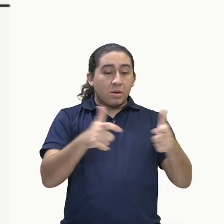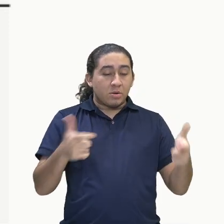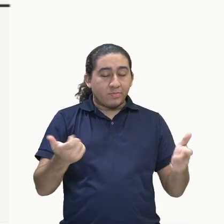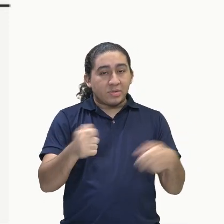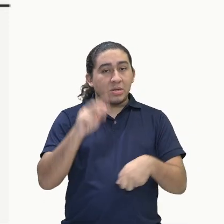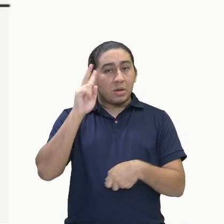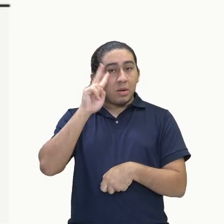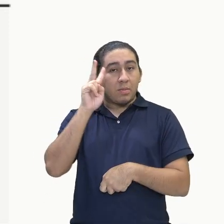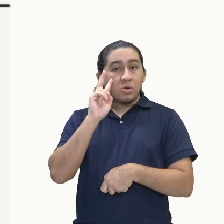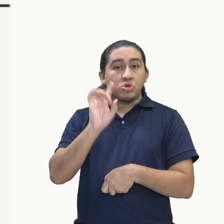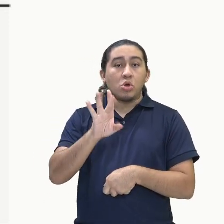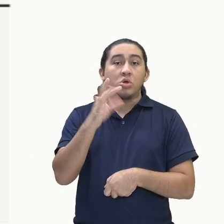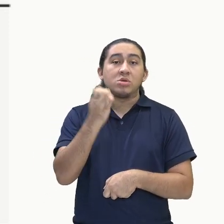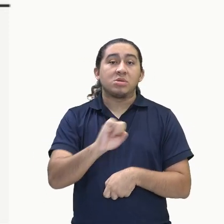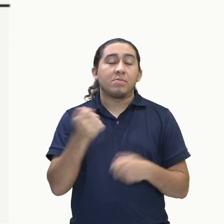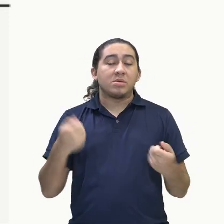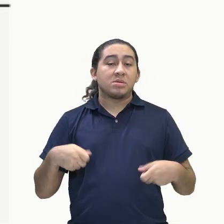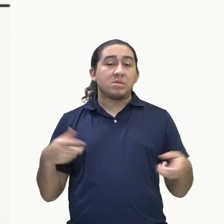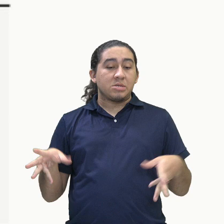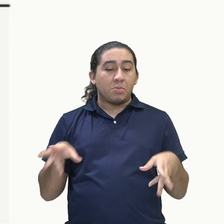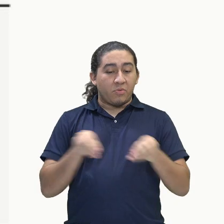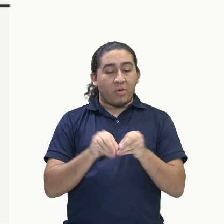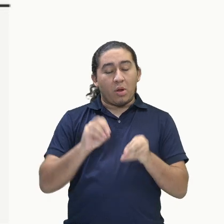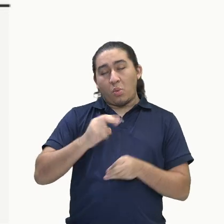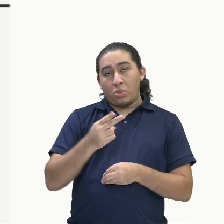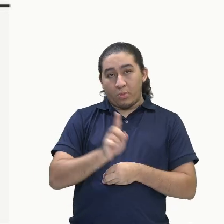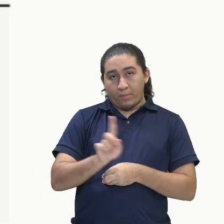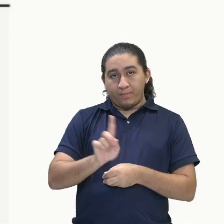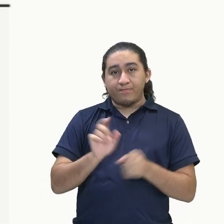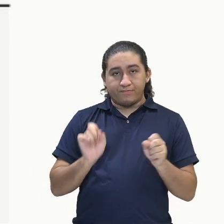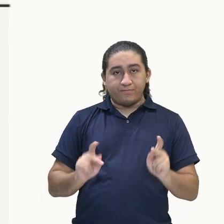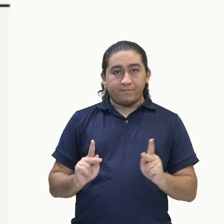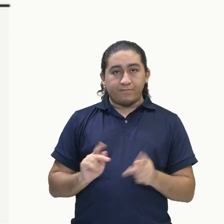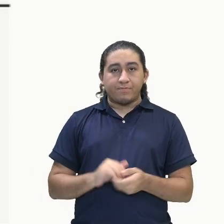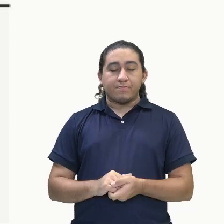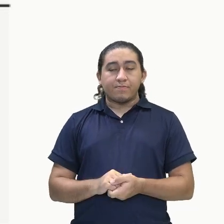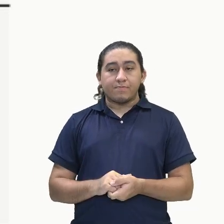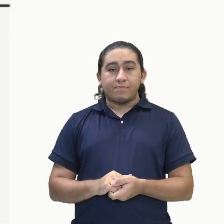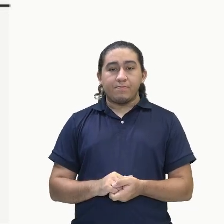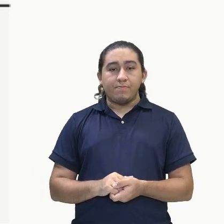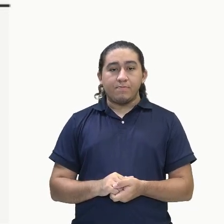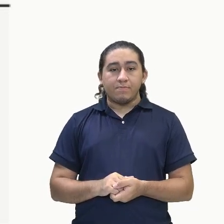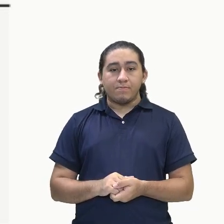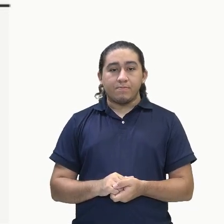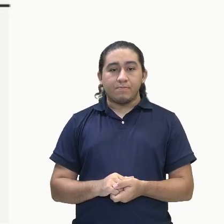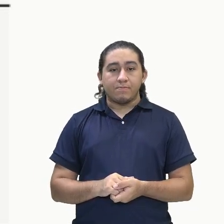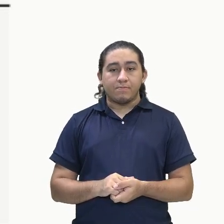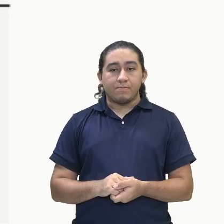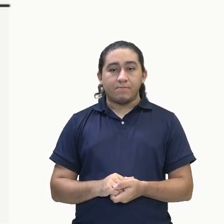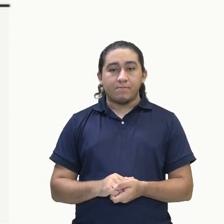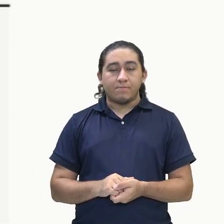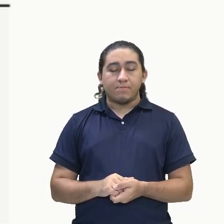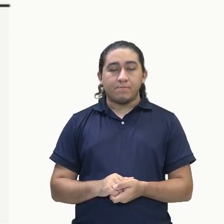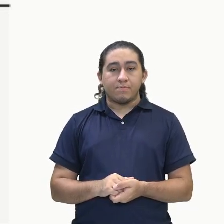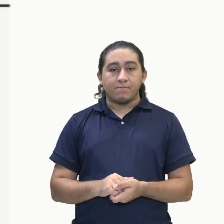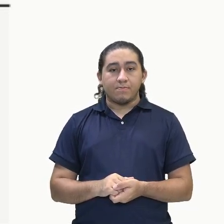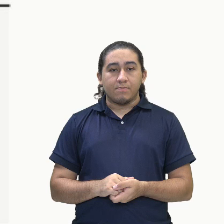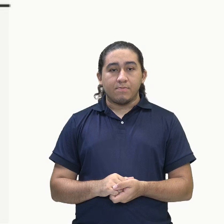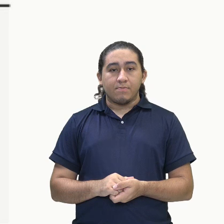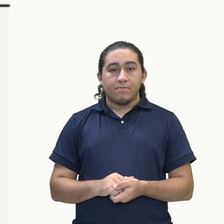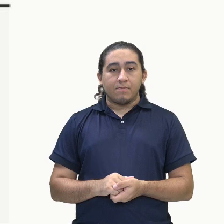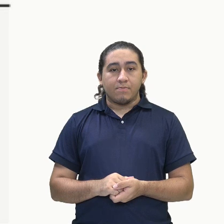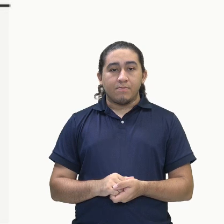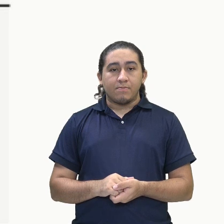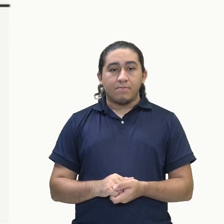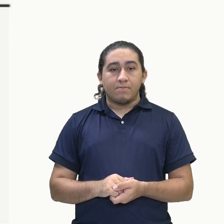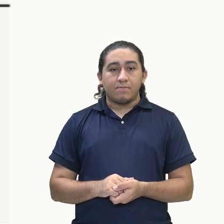necessário simplificar ou não essa questão, tá bom? Então, novamente, recapitulando o